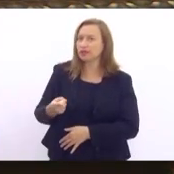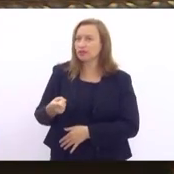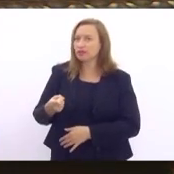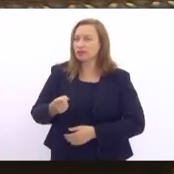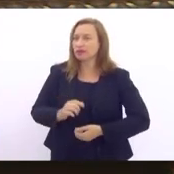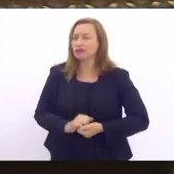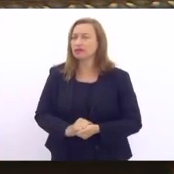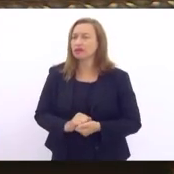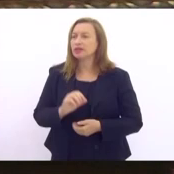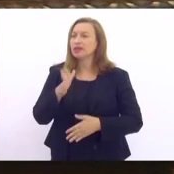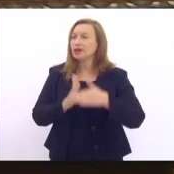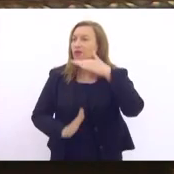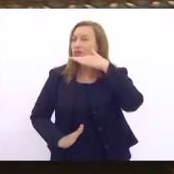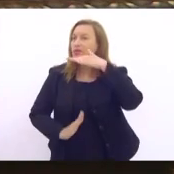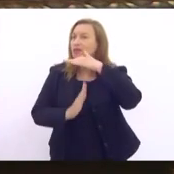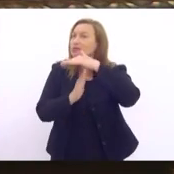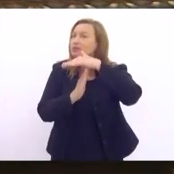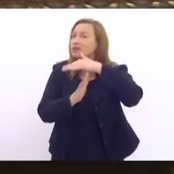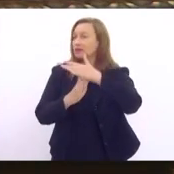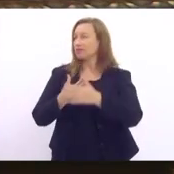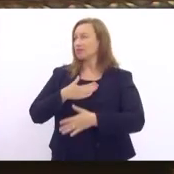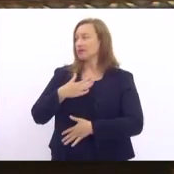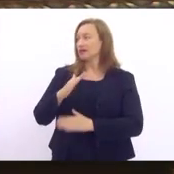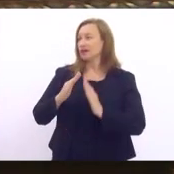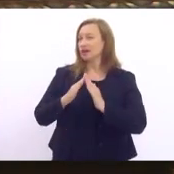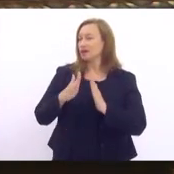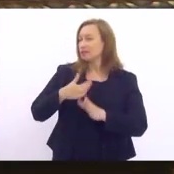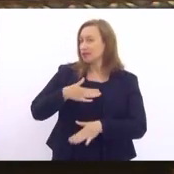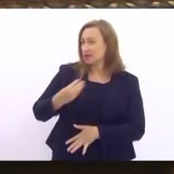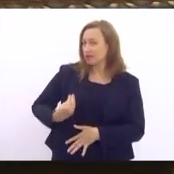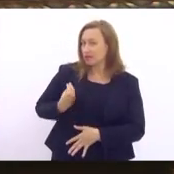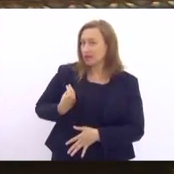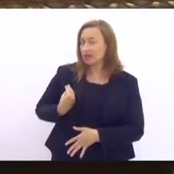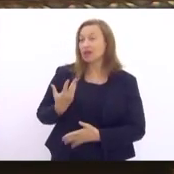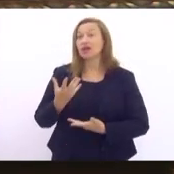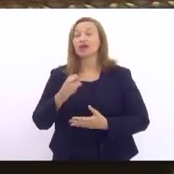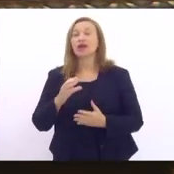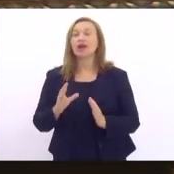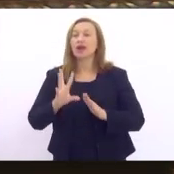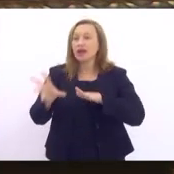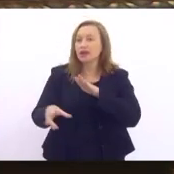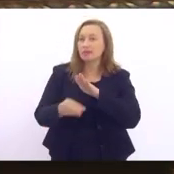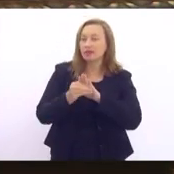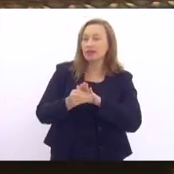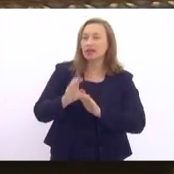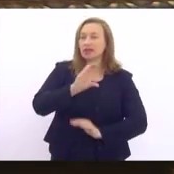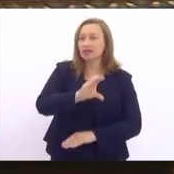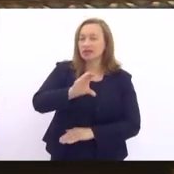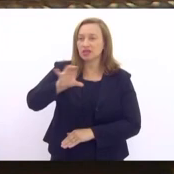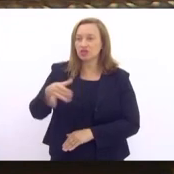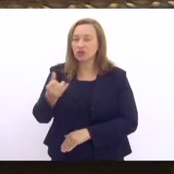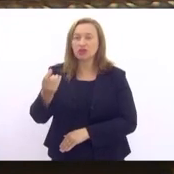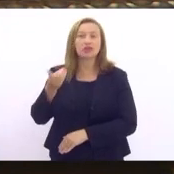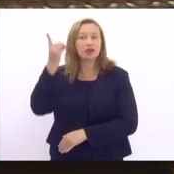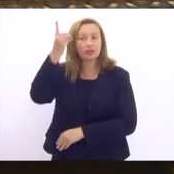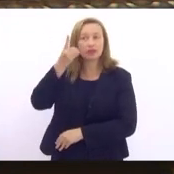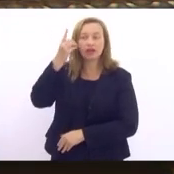Minha Vida, foi a emenda da CCJ do deputado Amorim, tirando de 7.500 para 8